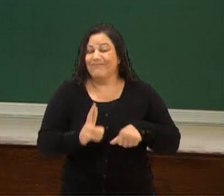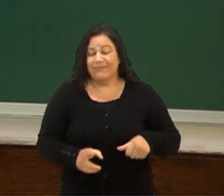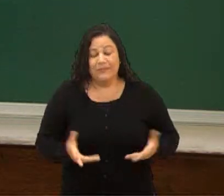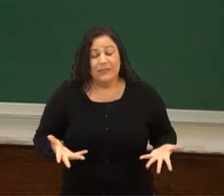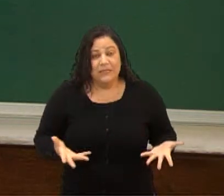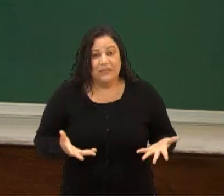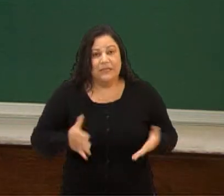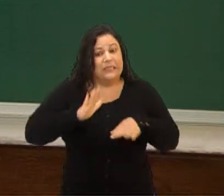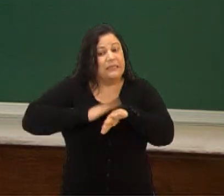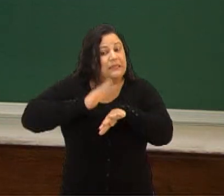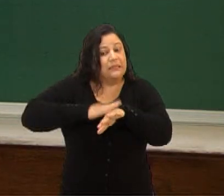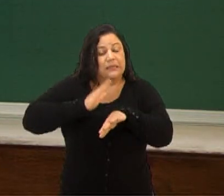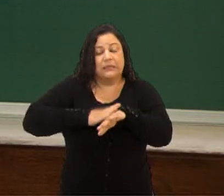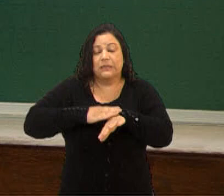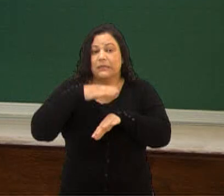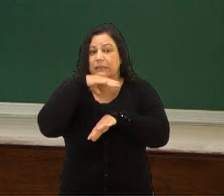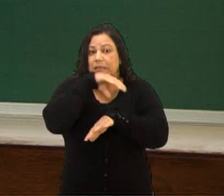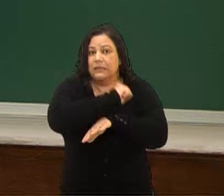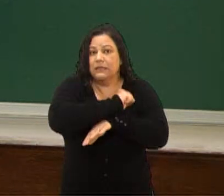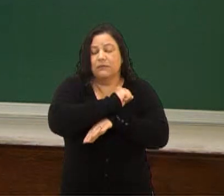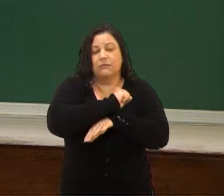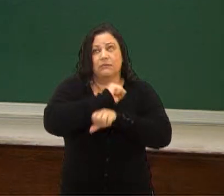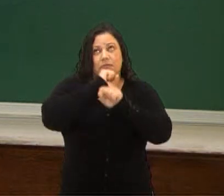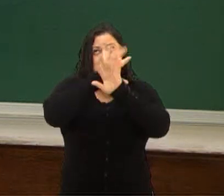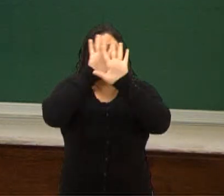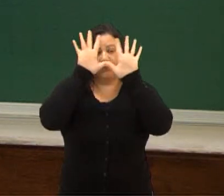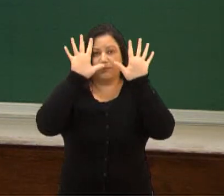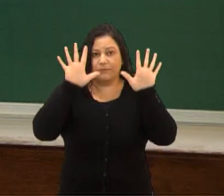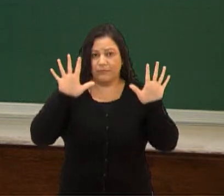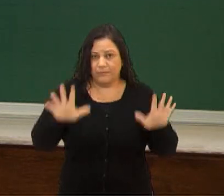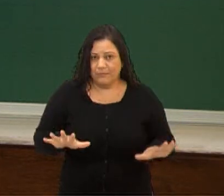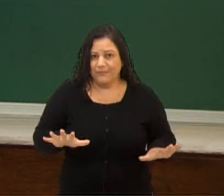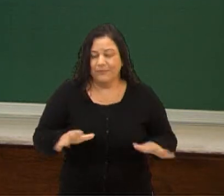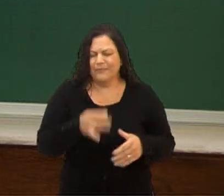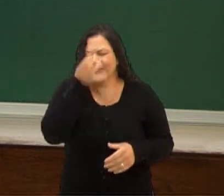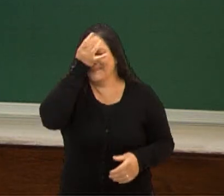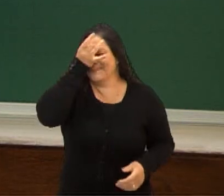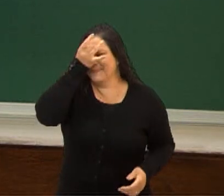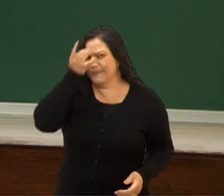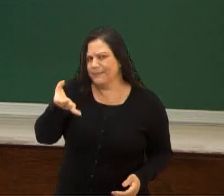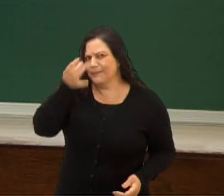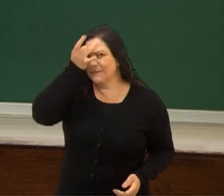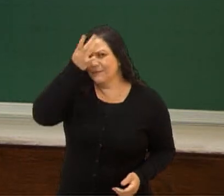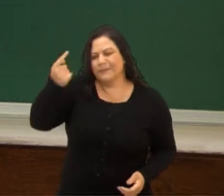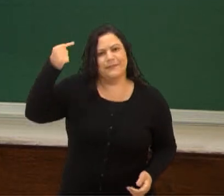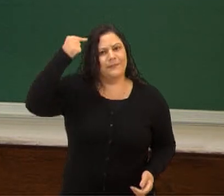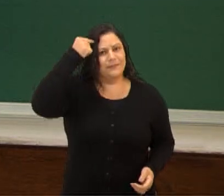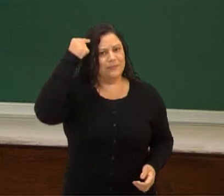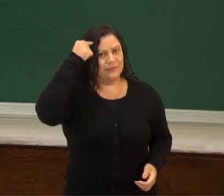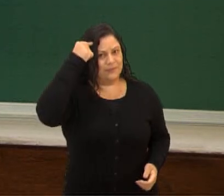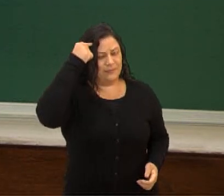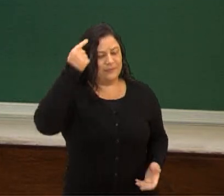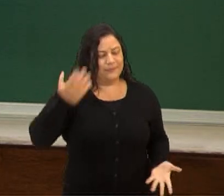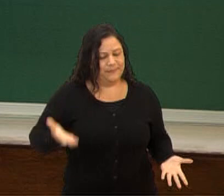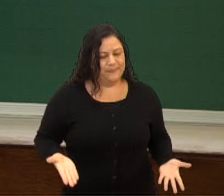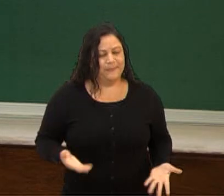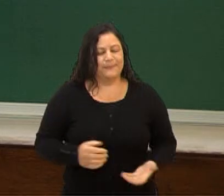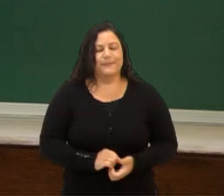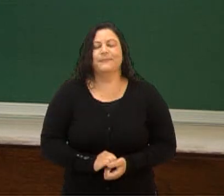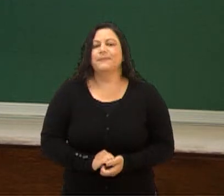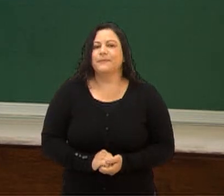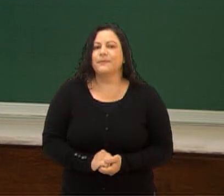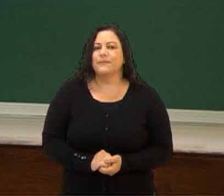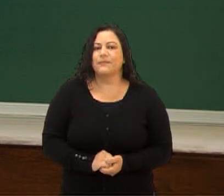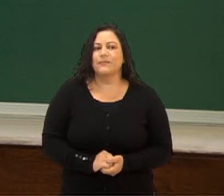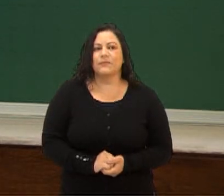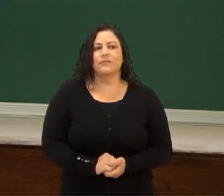As ferramentas que você vai usar têm que estar muito claras para você. Ela tem que estar fácil ali na sua cabeça para você buscar. Pega a ferramenta